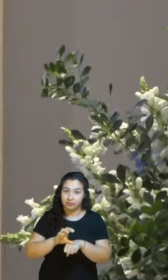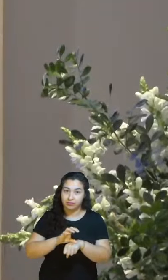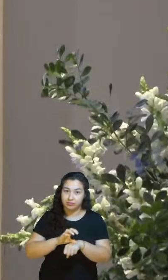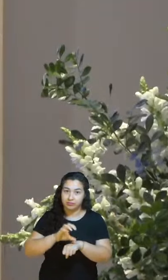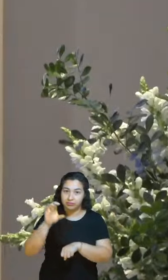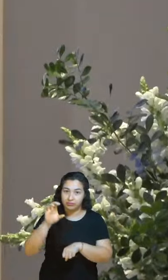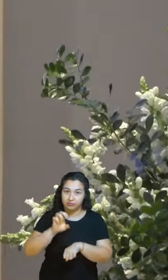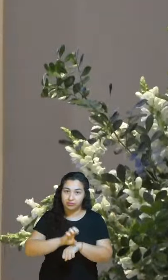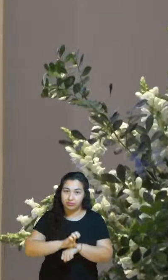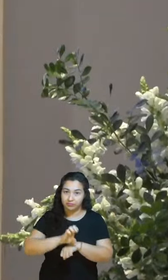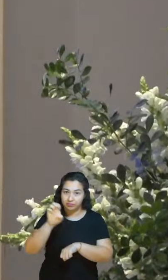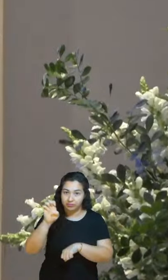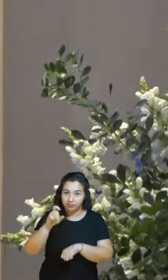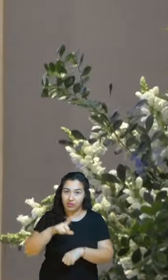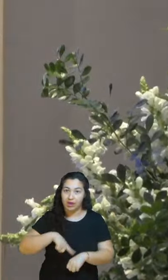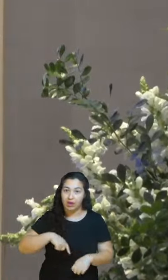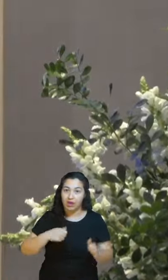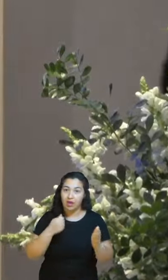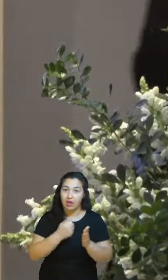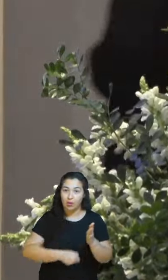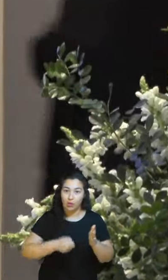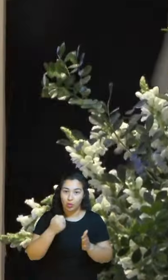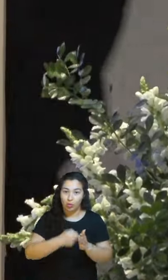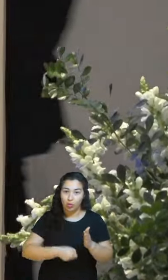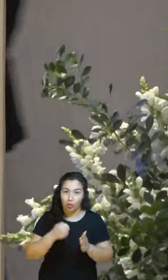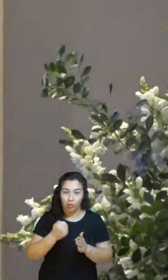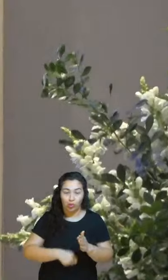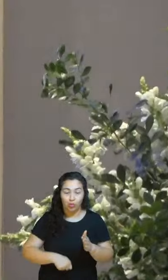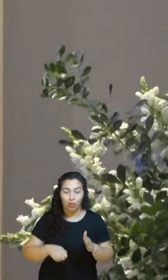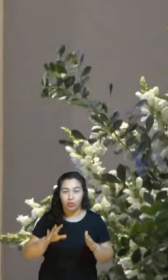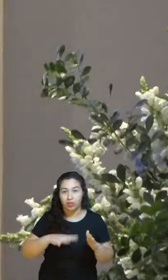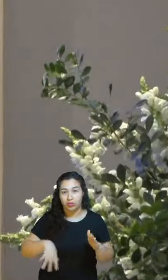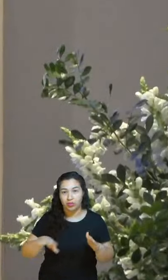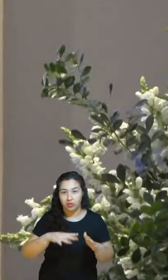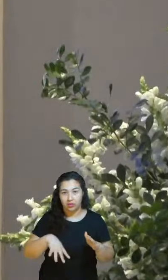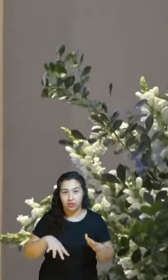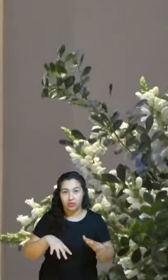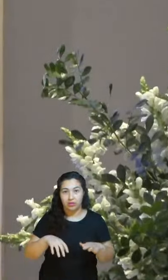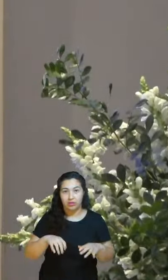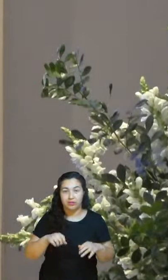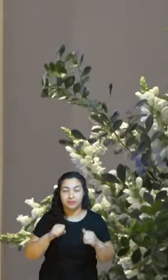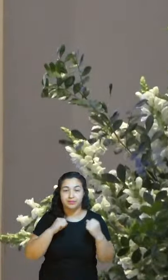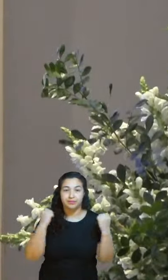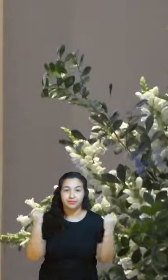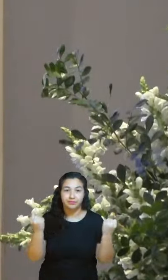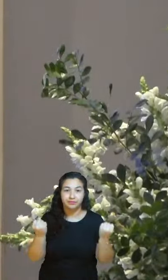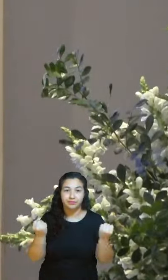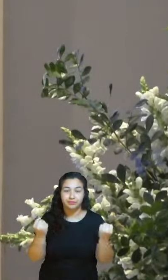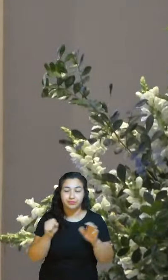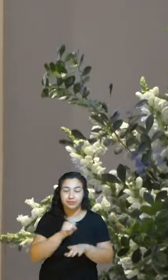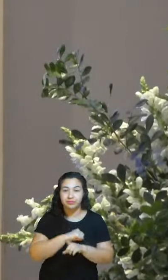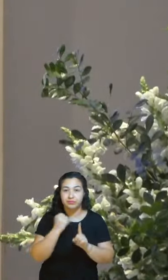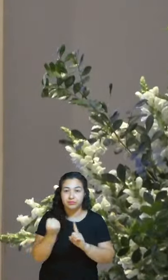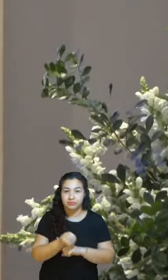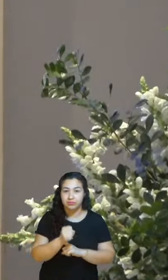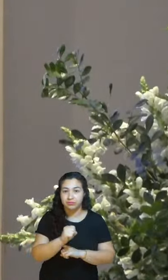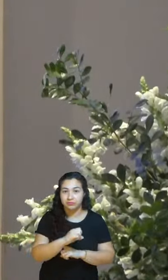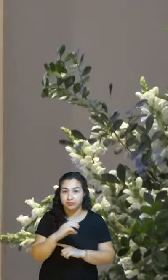numa luta constante do Parlamento Catarinense e da sociedade Catarinense de se aperfeiçoar